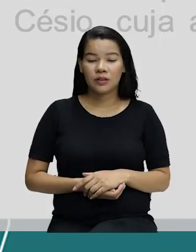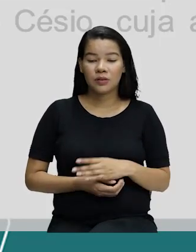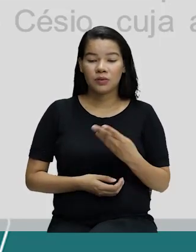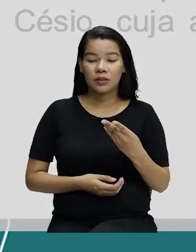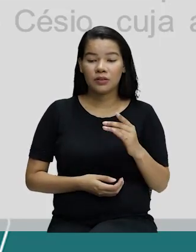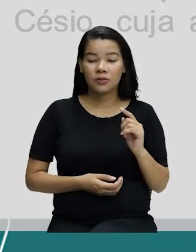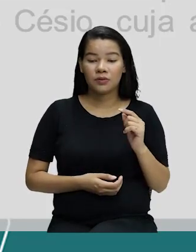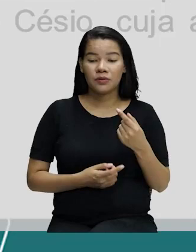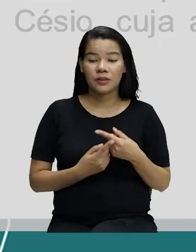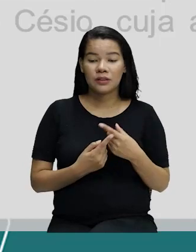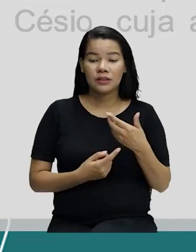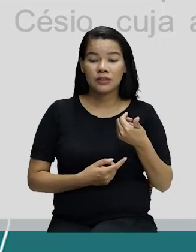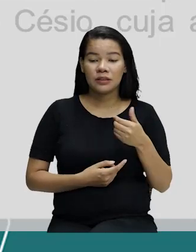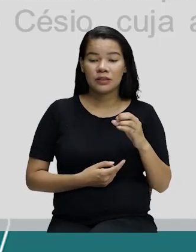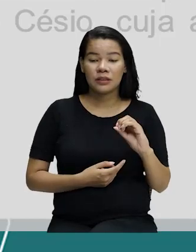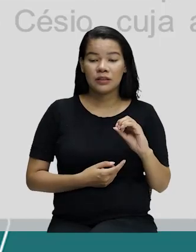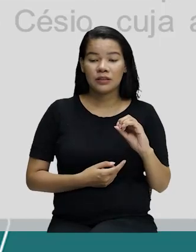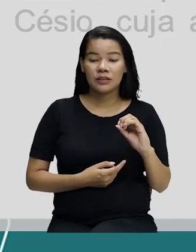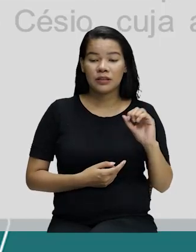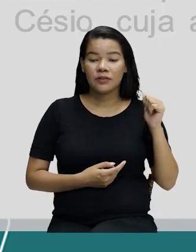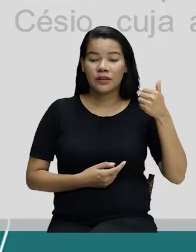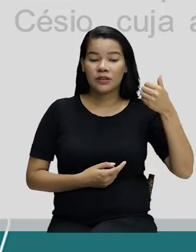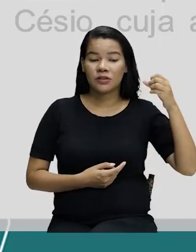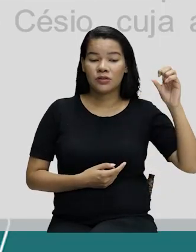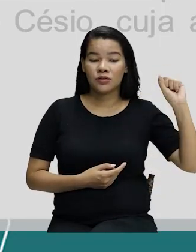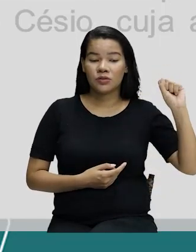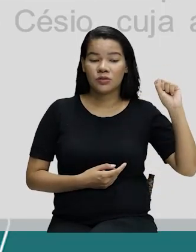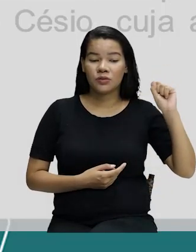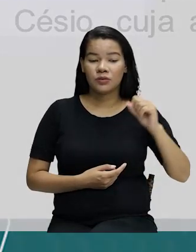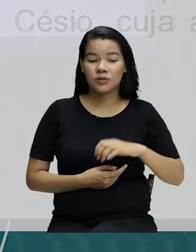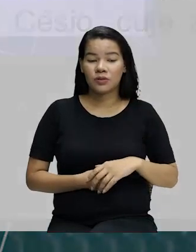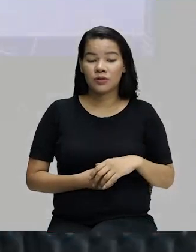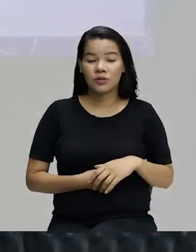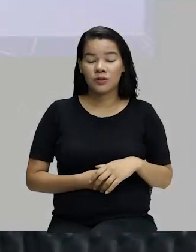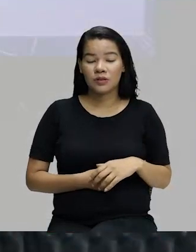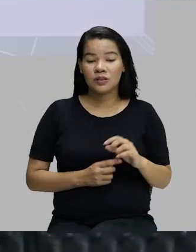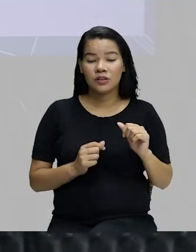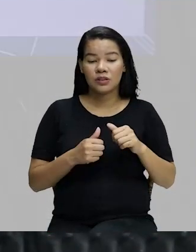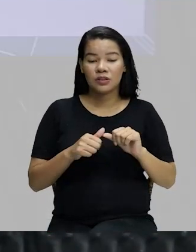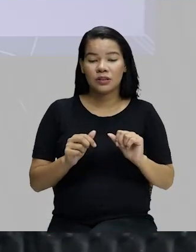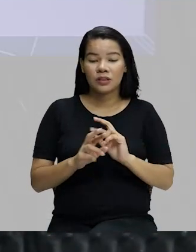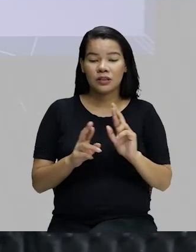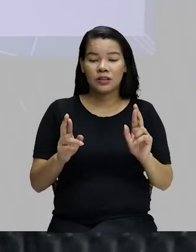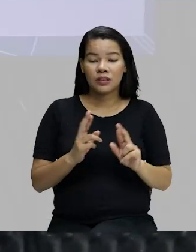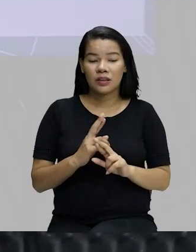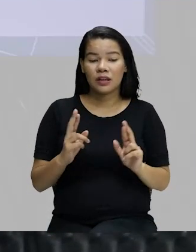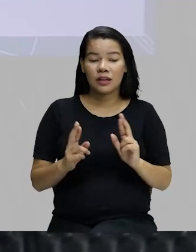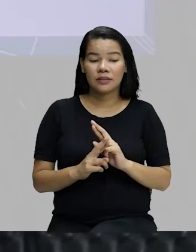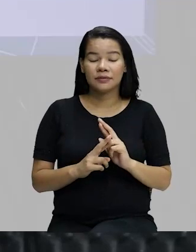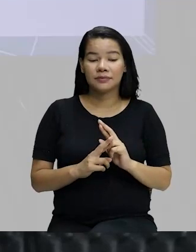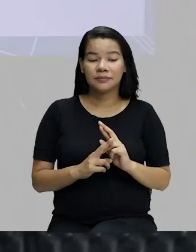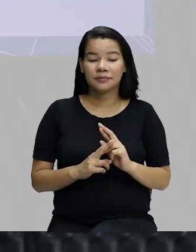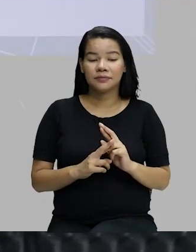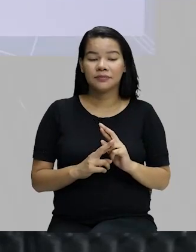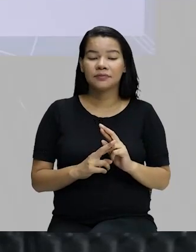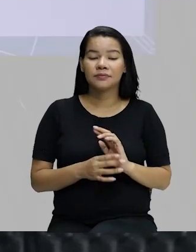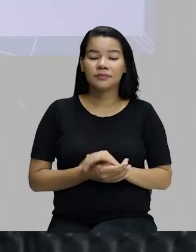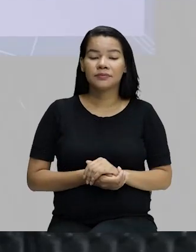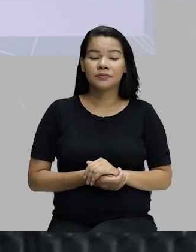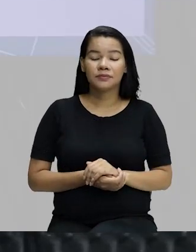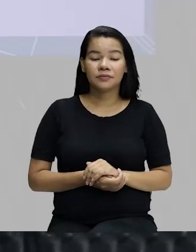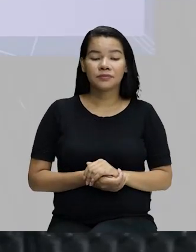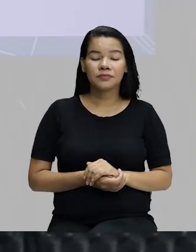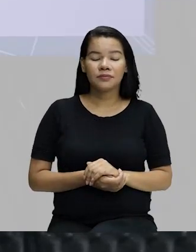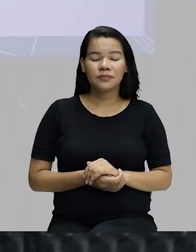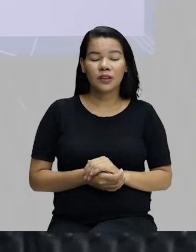becquerels. A grandeza becquerel diz respeito à taxa de desintegração. Quantos átomos estão se desintegrando?